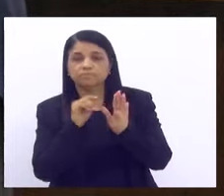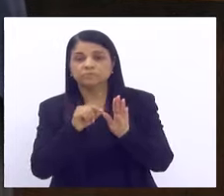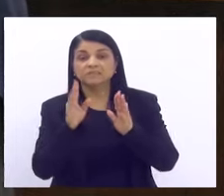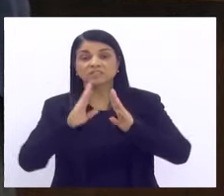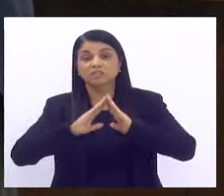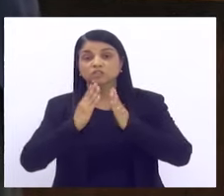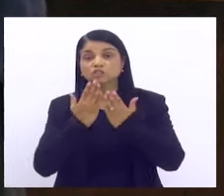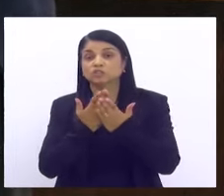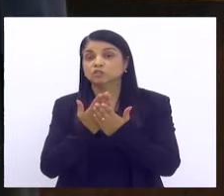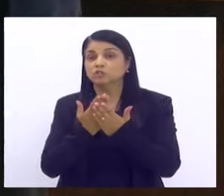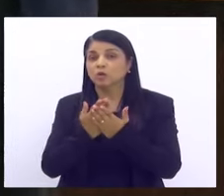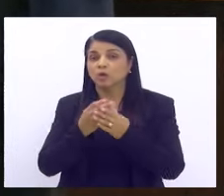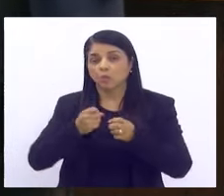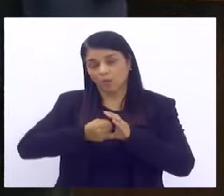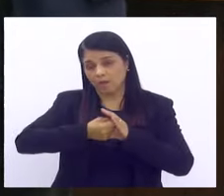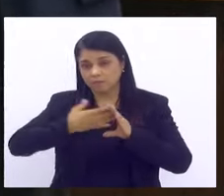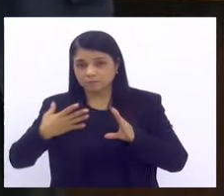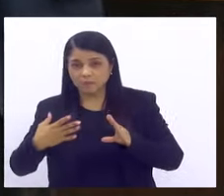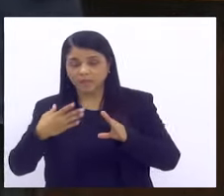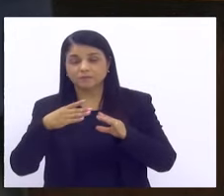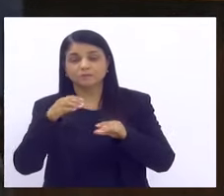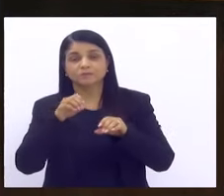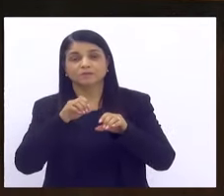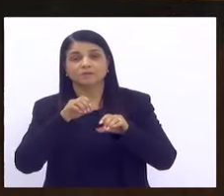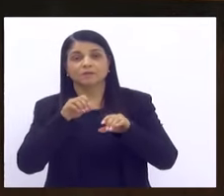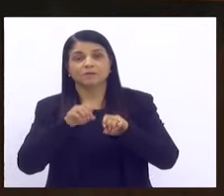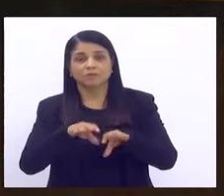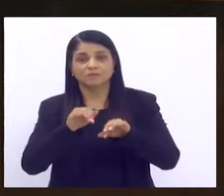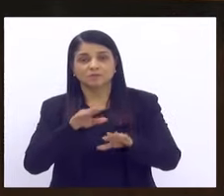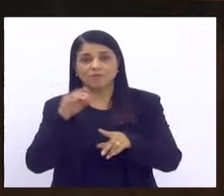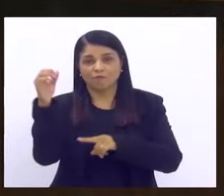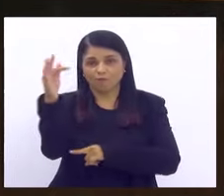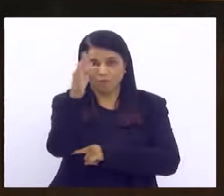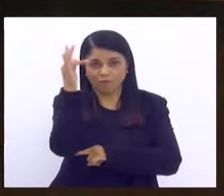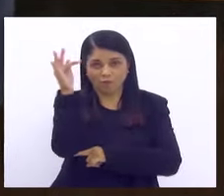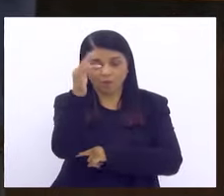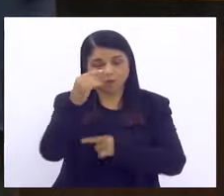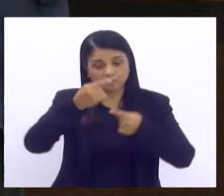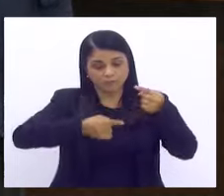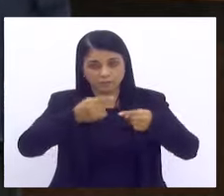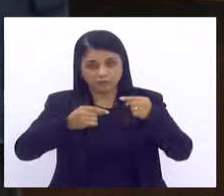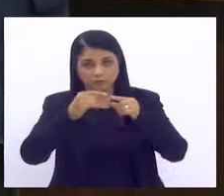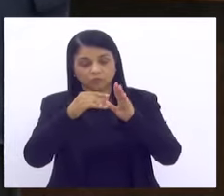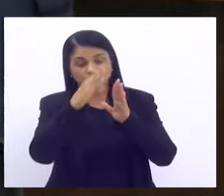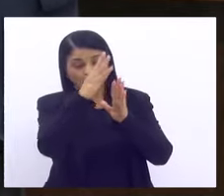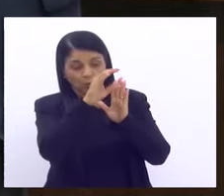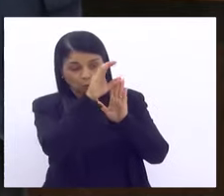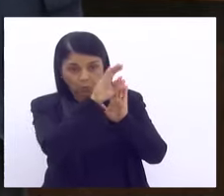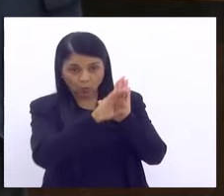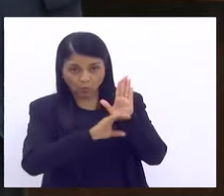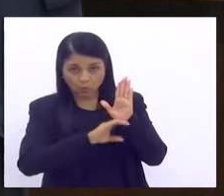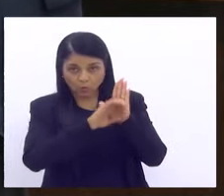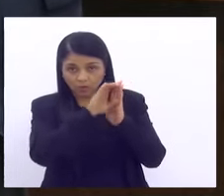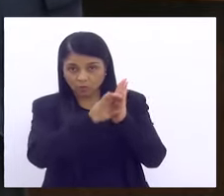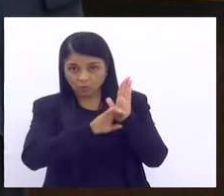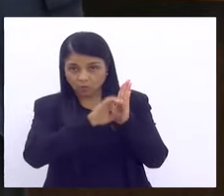tem todo o aspecto da educação formal, do que é debatido dentro do currículo, mas há aquilo também